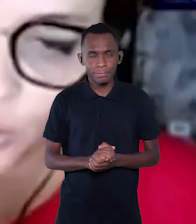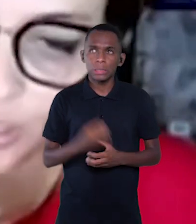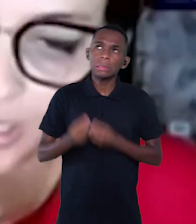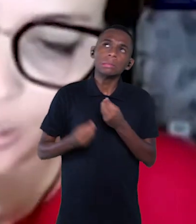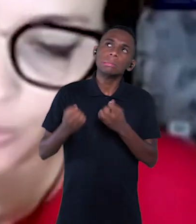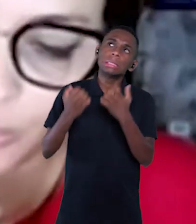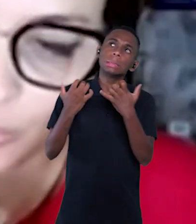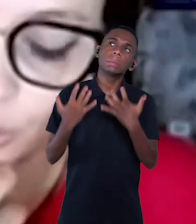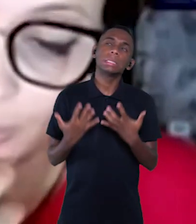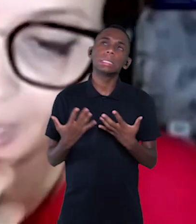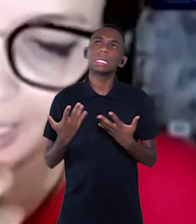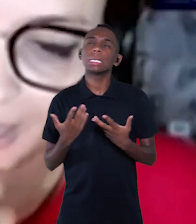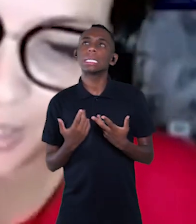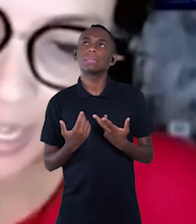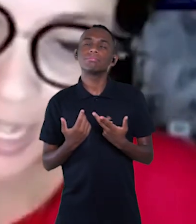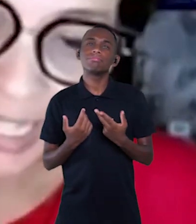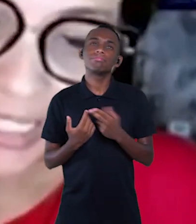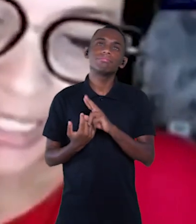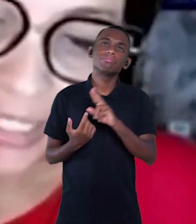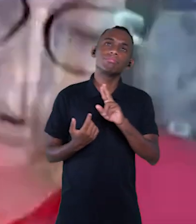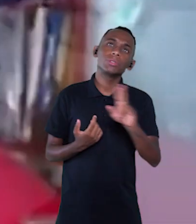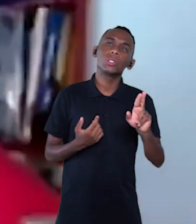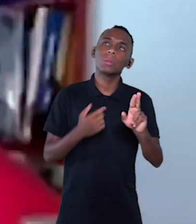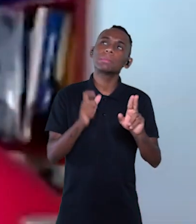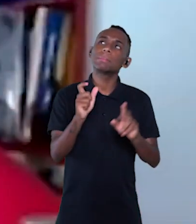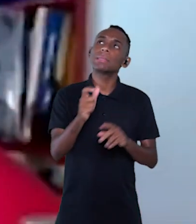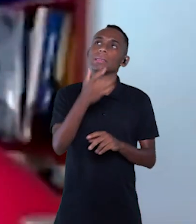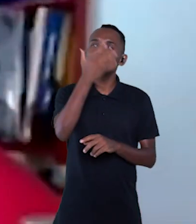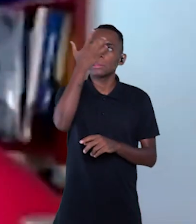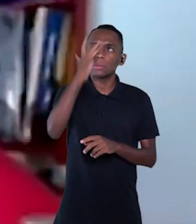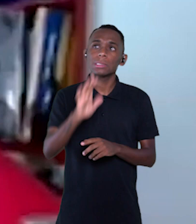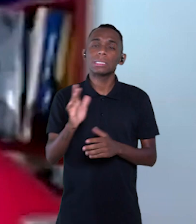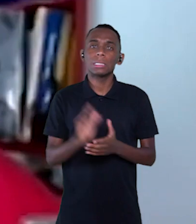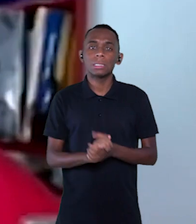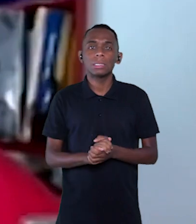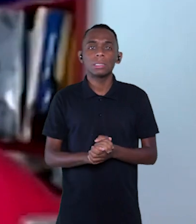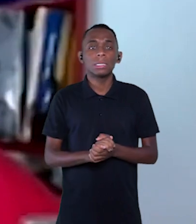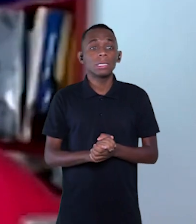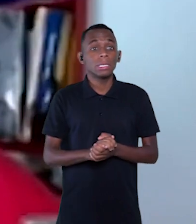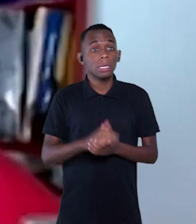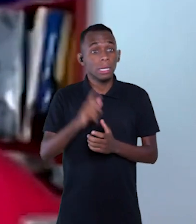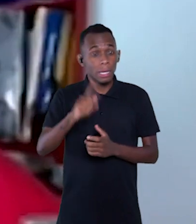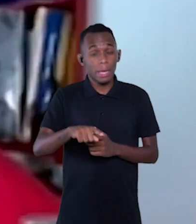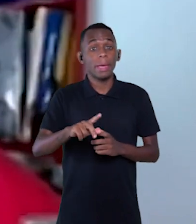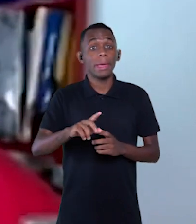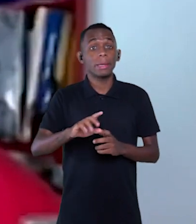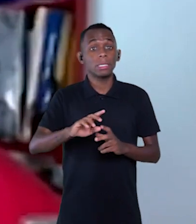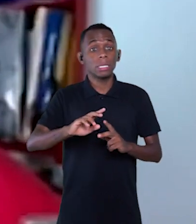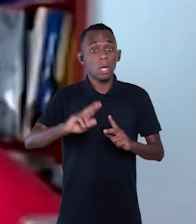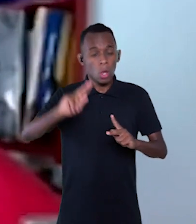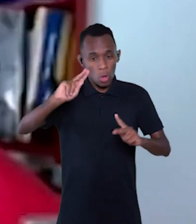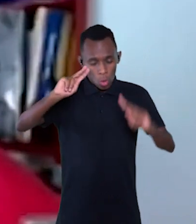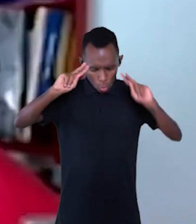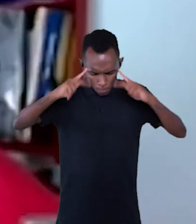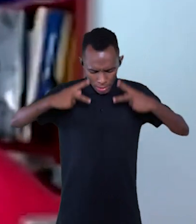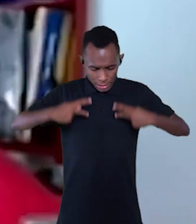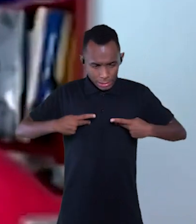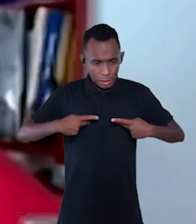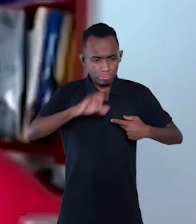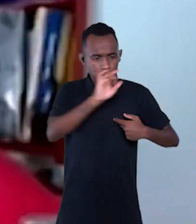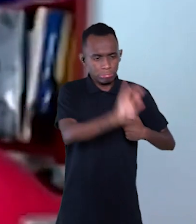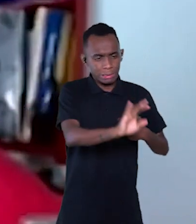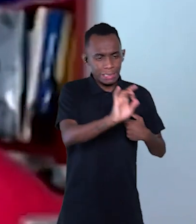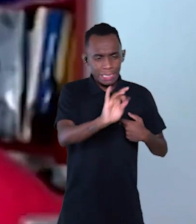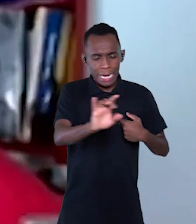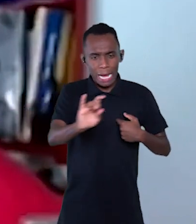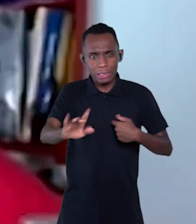como eu posso dizer, talvez me fuja a palavra, considerar a humanidade e a singularidade daquela pessoa que está na sua